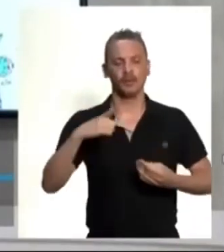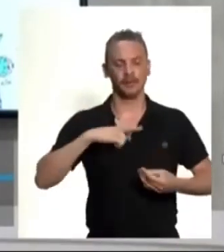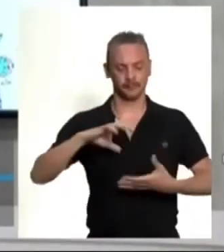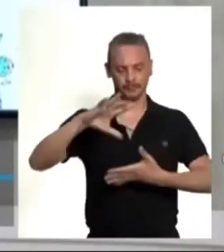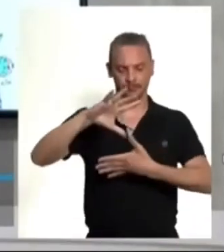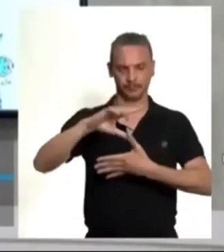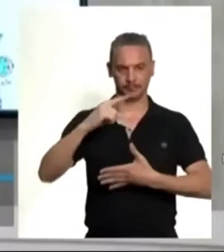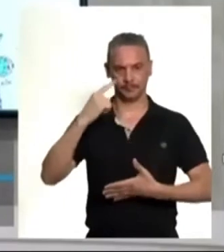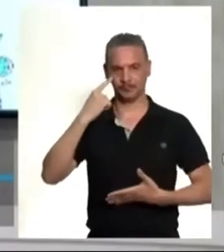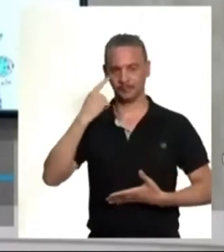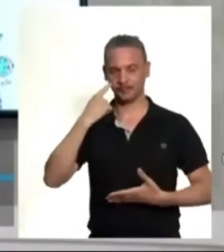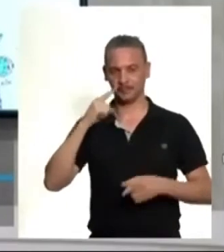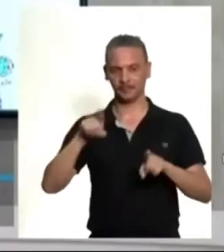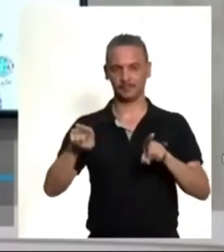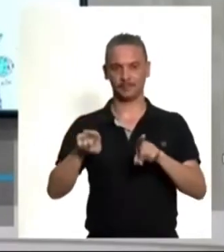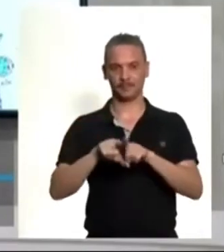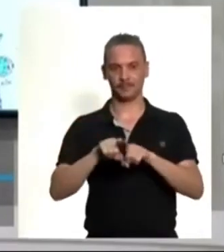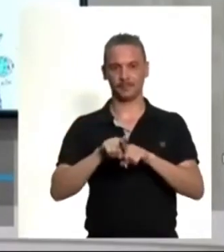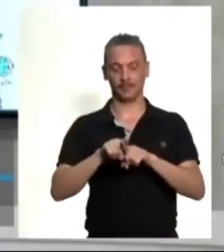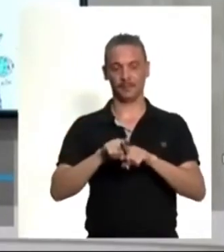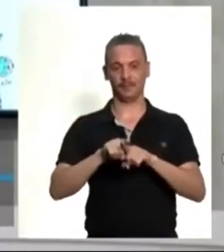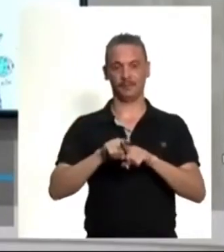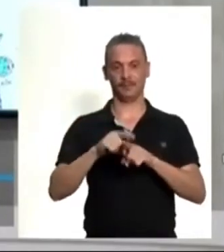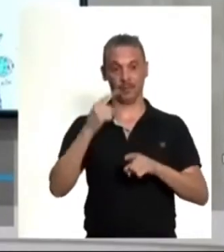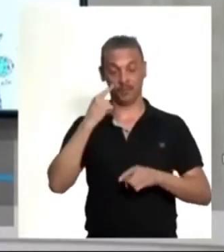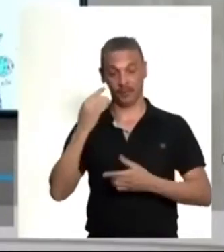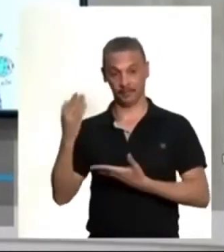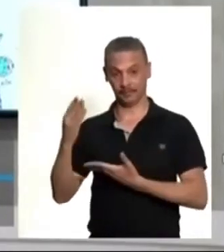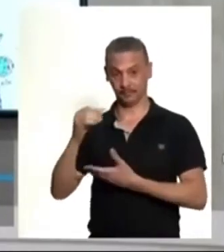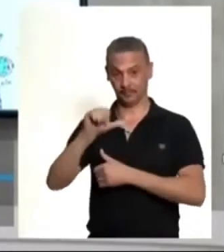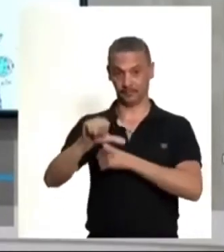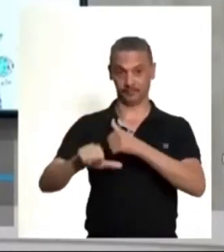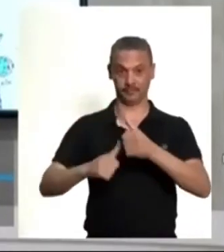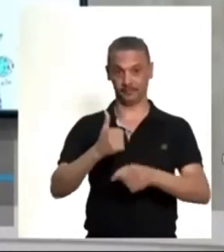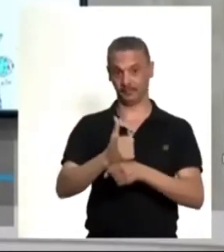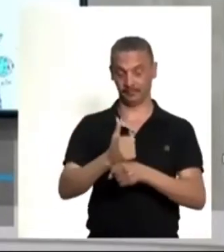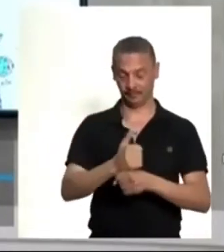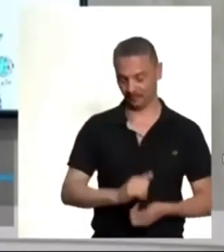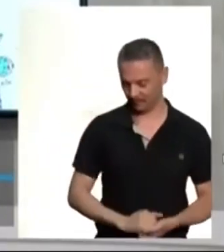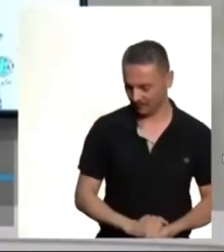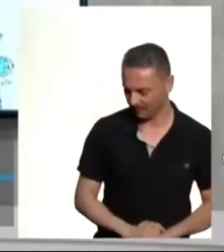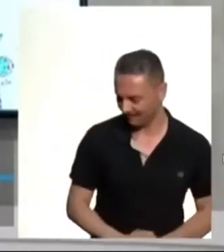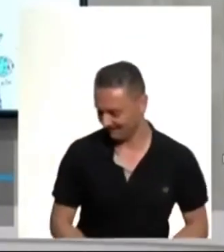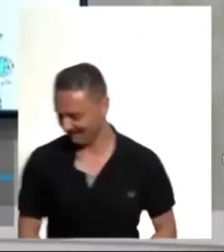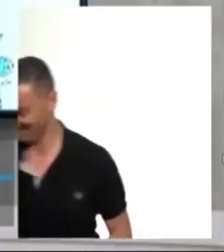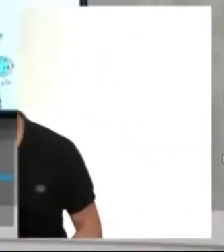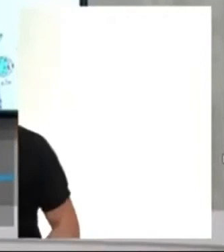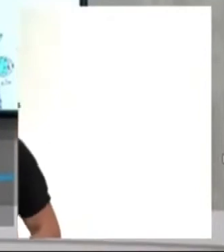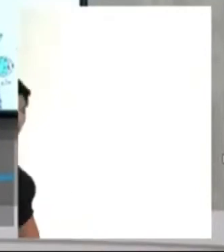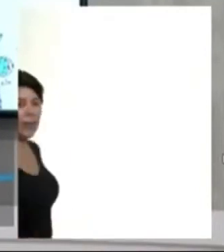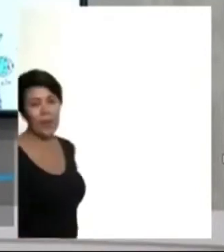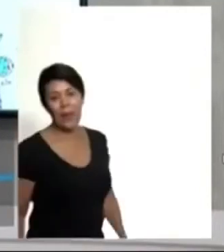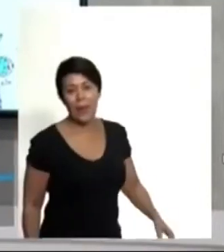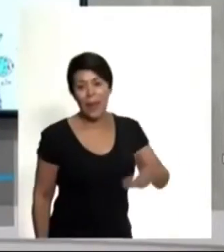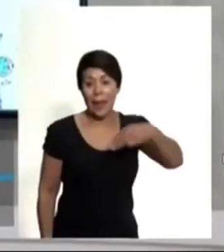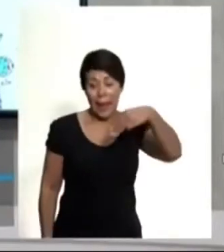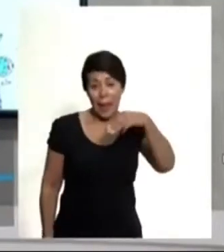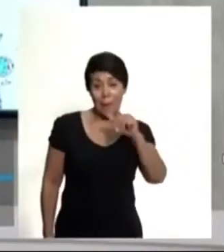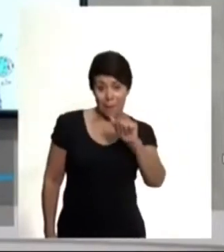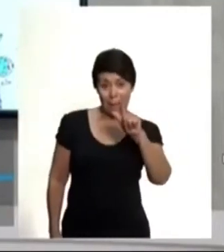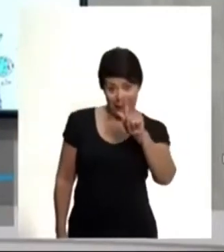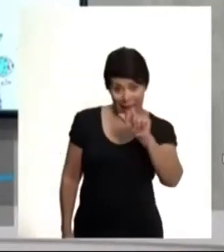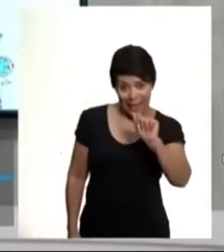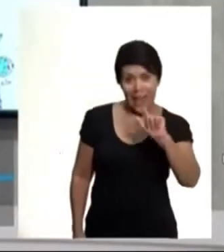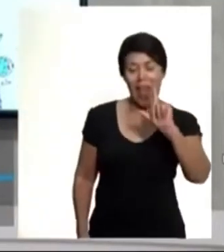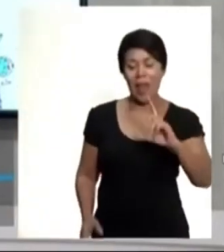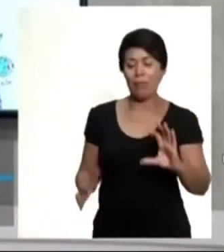em formação. O que seria a megalópole mesmo? Seria a fusão de duas metrópoles. Olha só, galera, eu